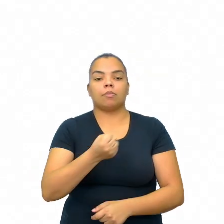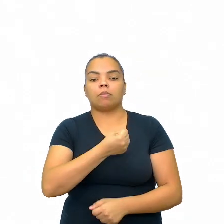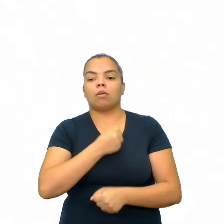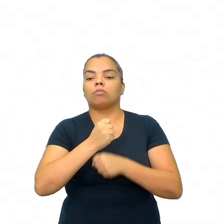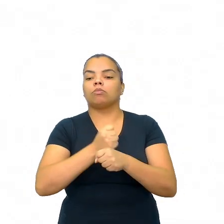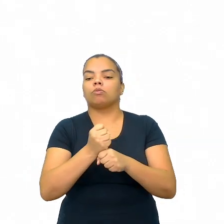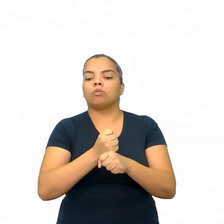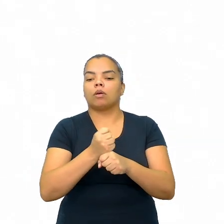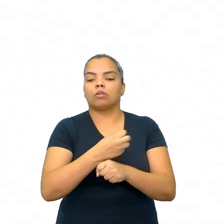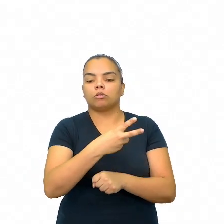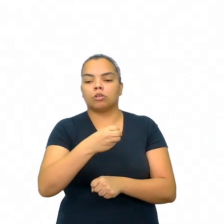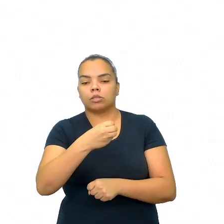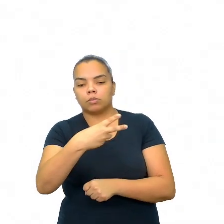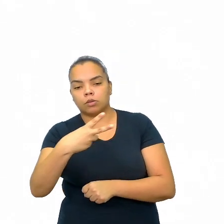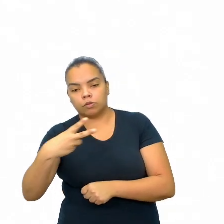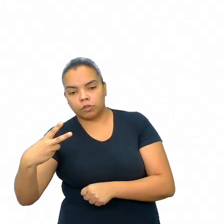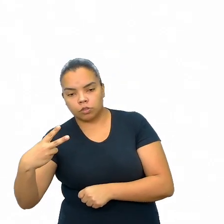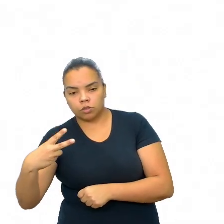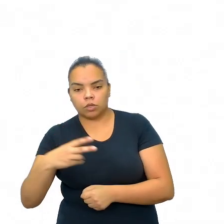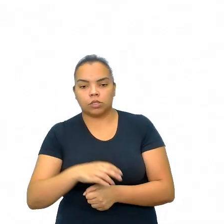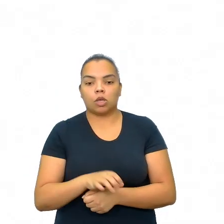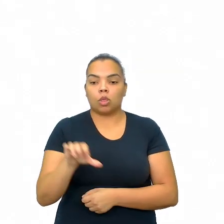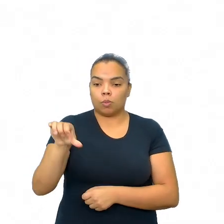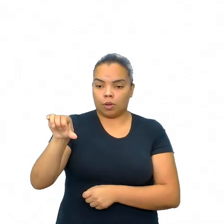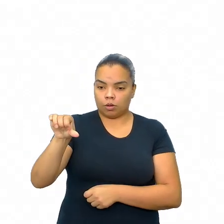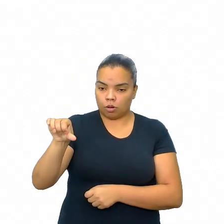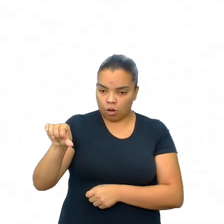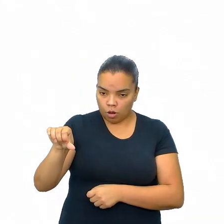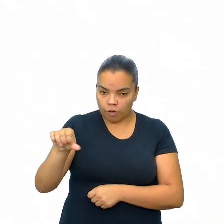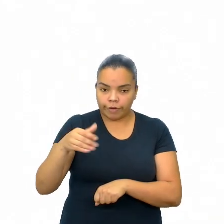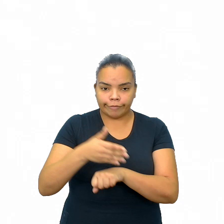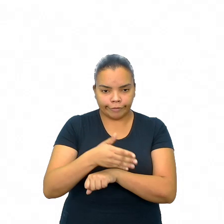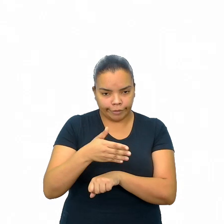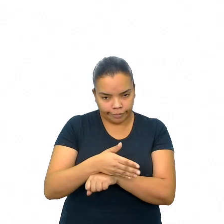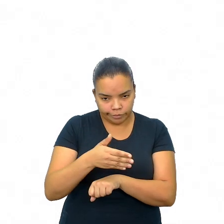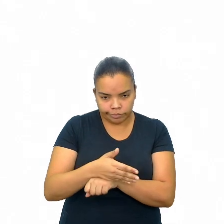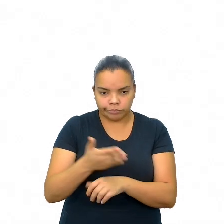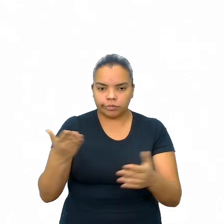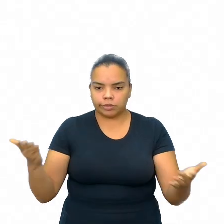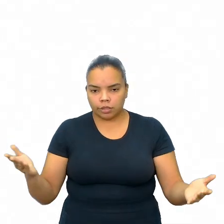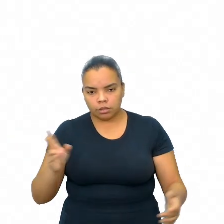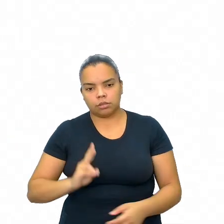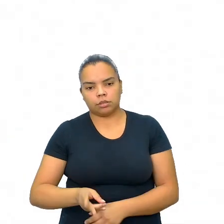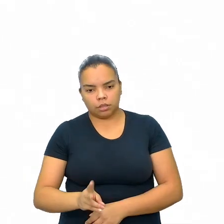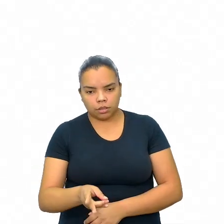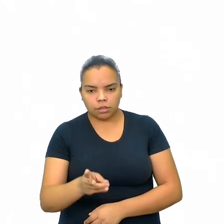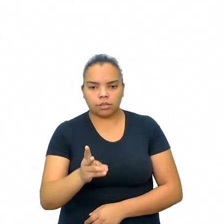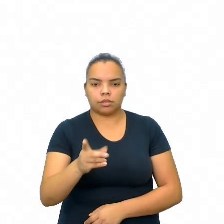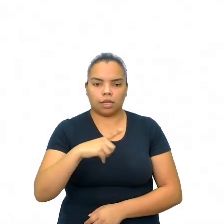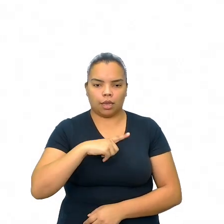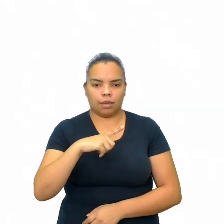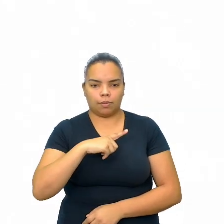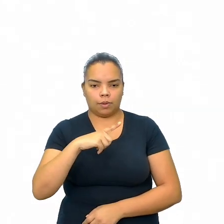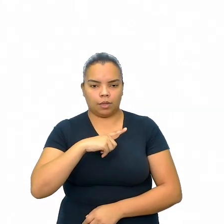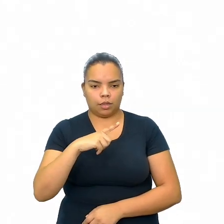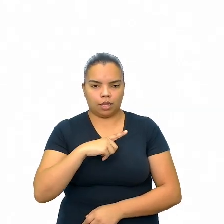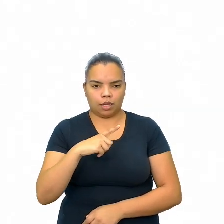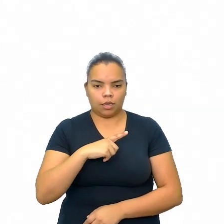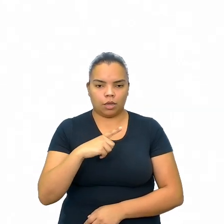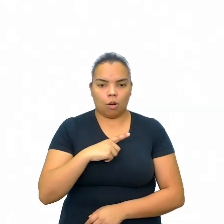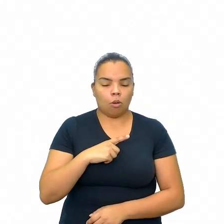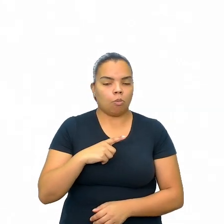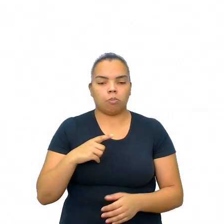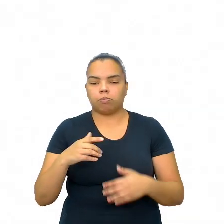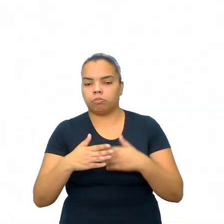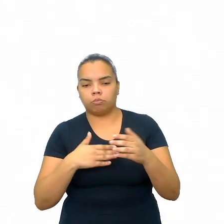2022, o número 9, que é um número frequente, ou porque é o número da idade